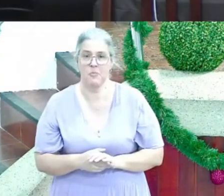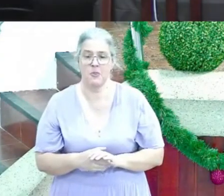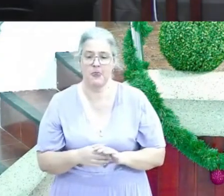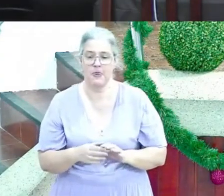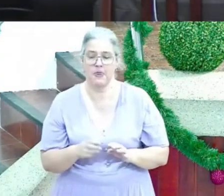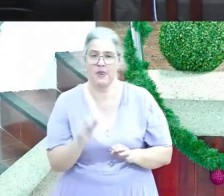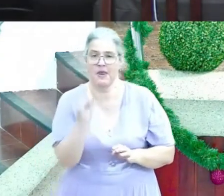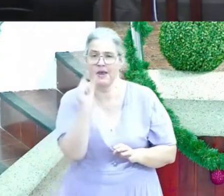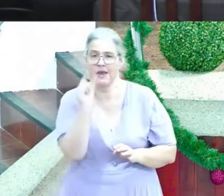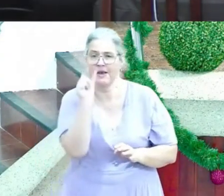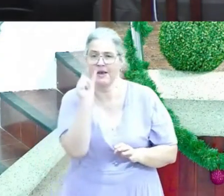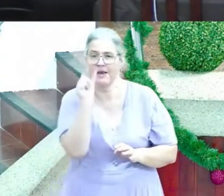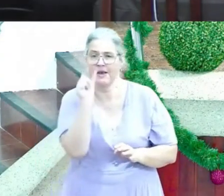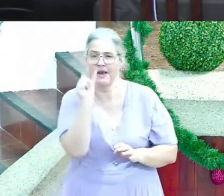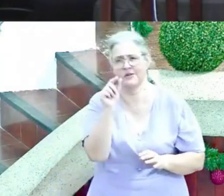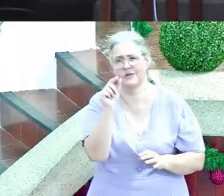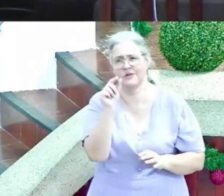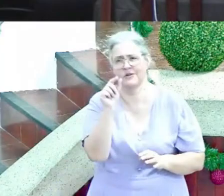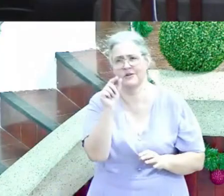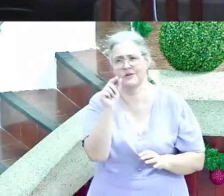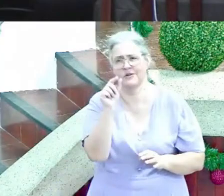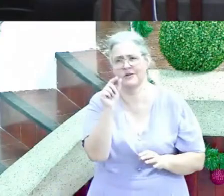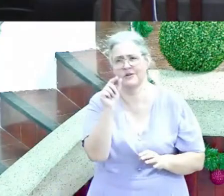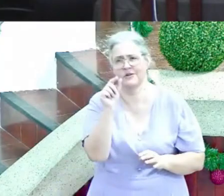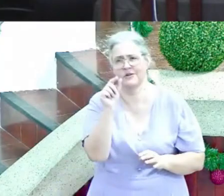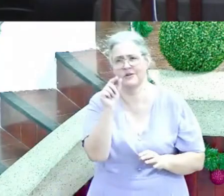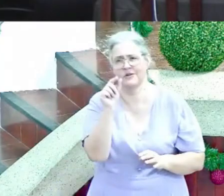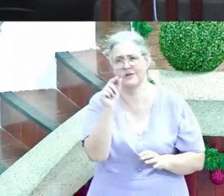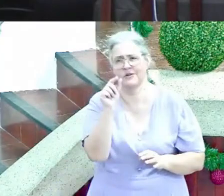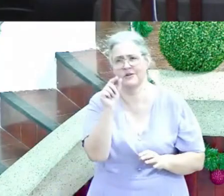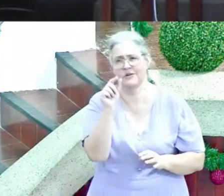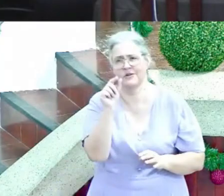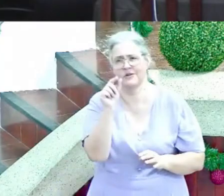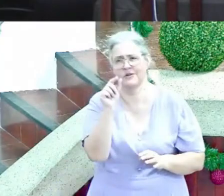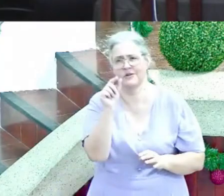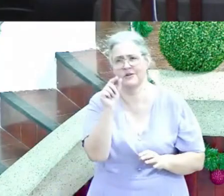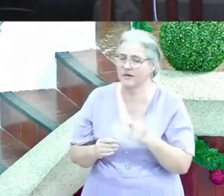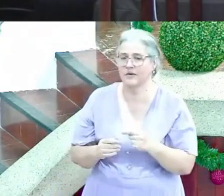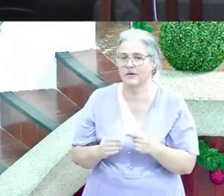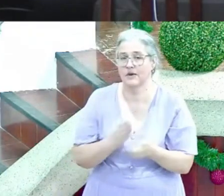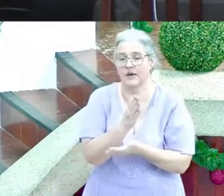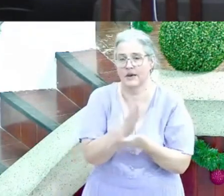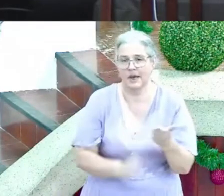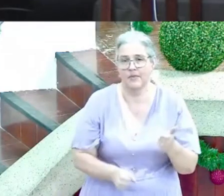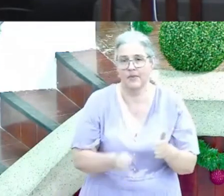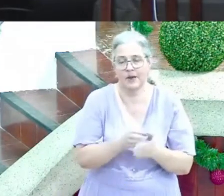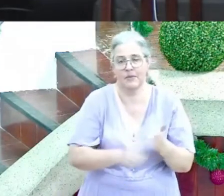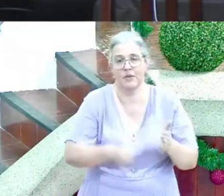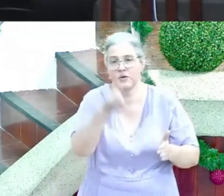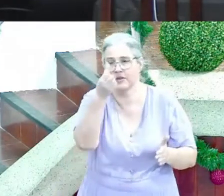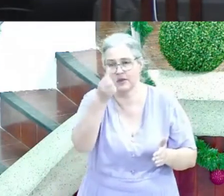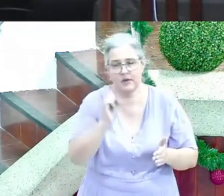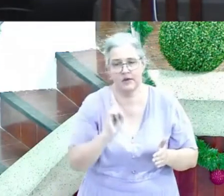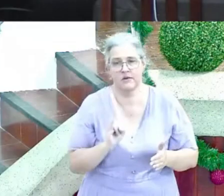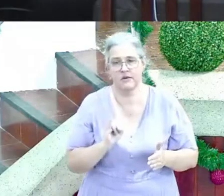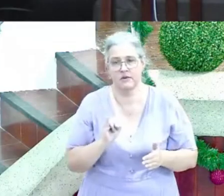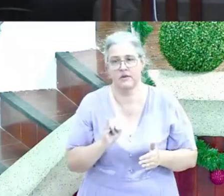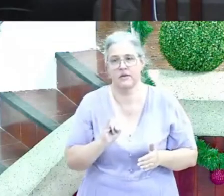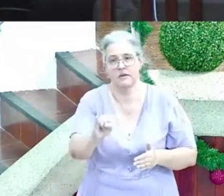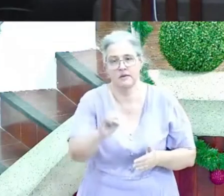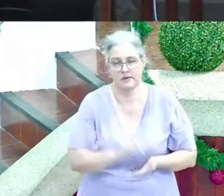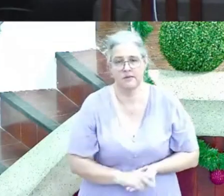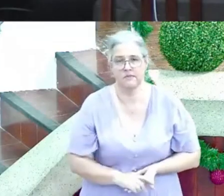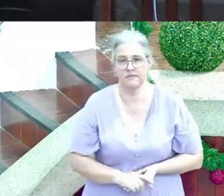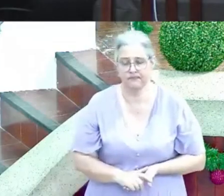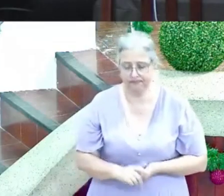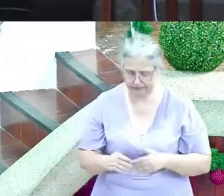que semente santa é essa do capítulo 6 de Isaías? O resto da